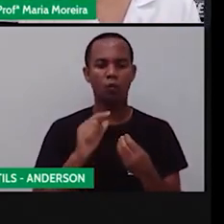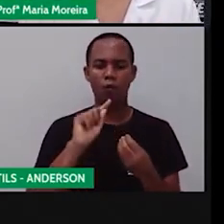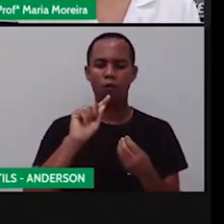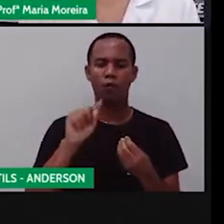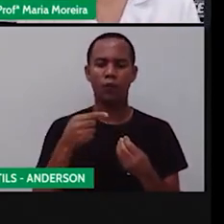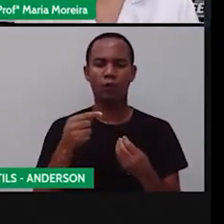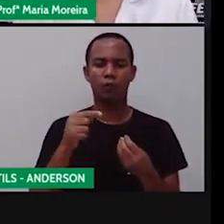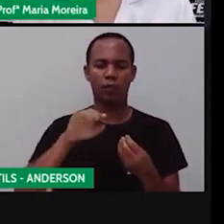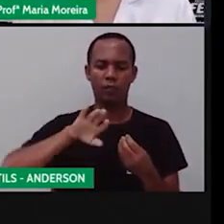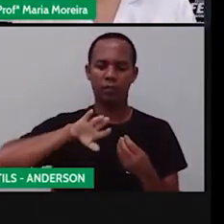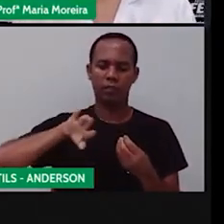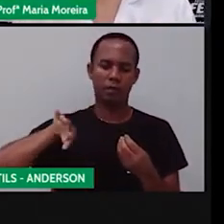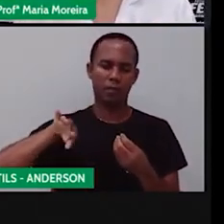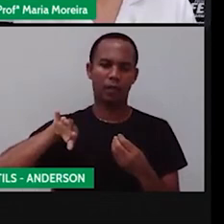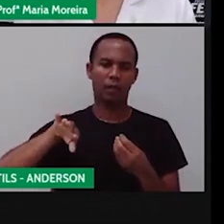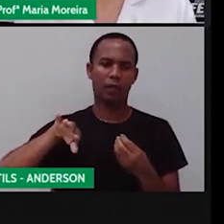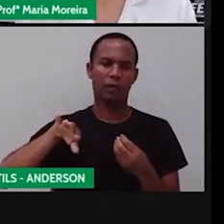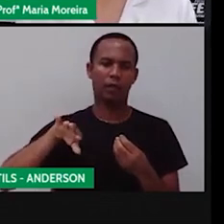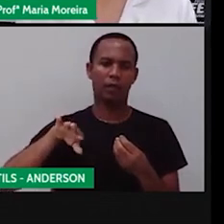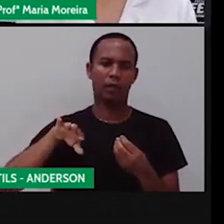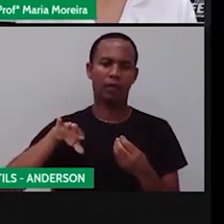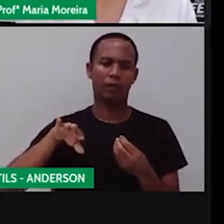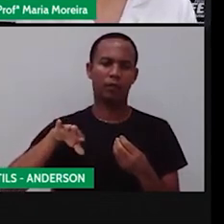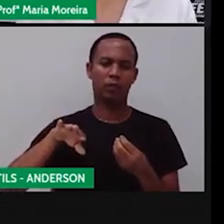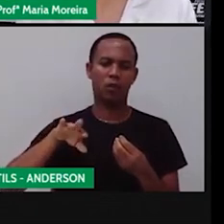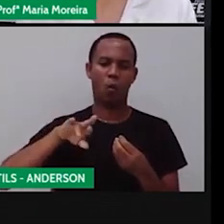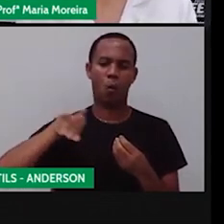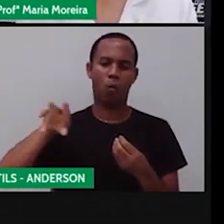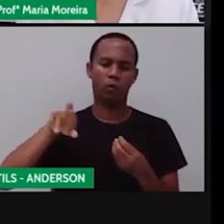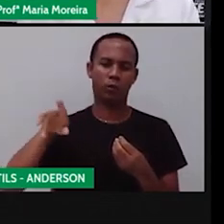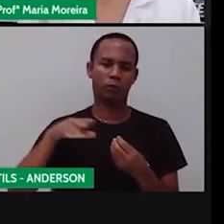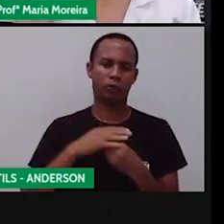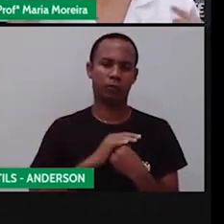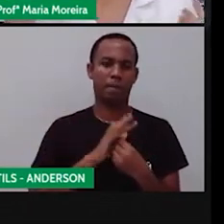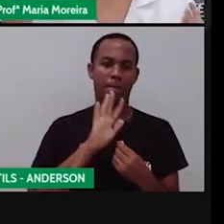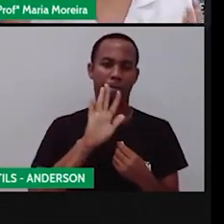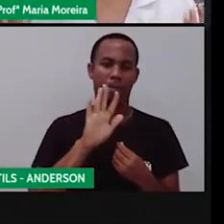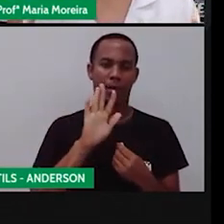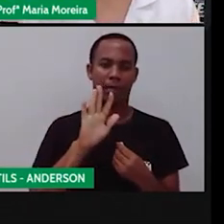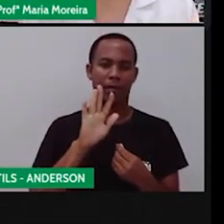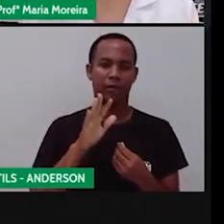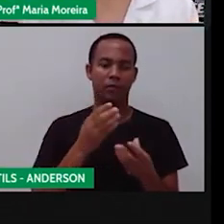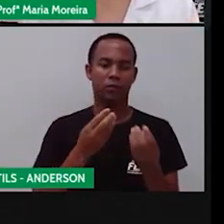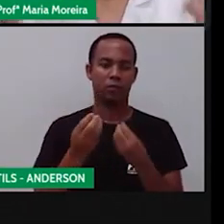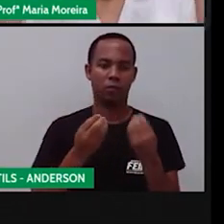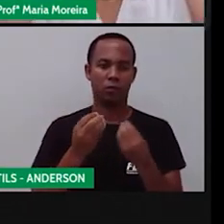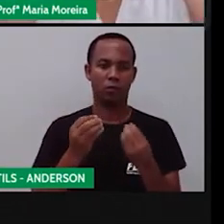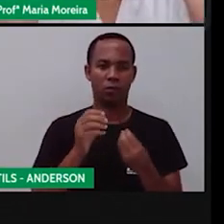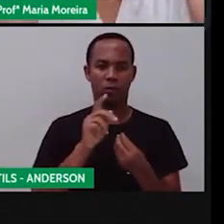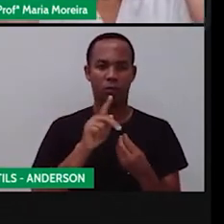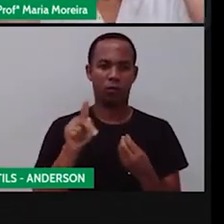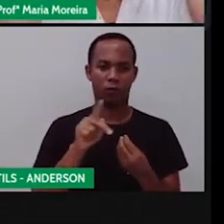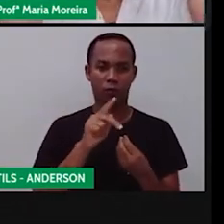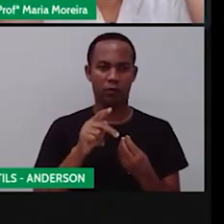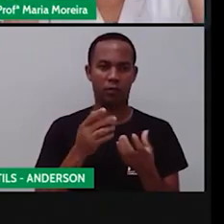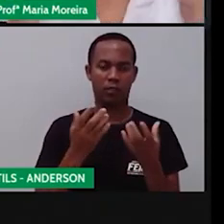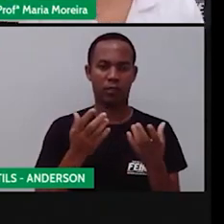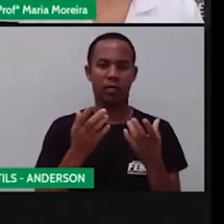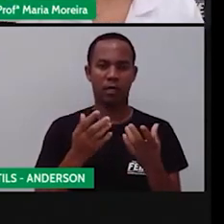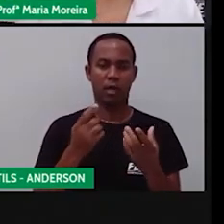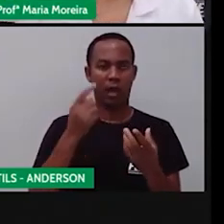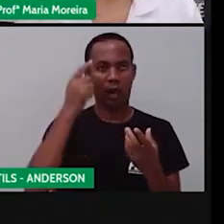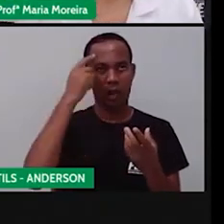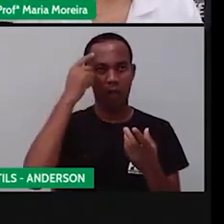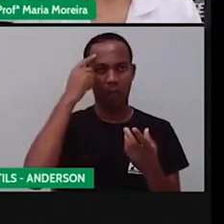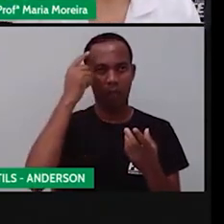aí para separar uma parte da frase da outra, certo? Mas o que a Proca aqui vocês. Ó, botem aqui